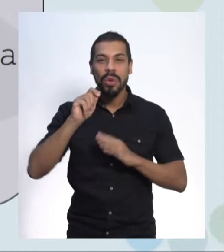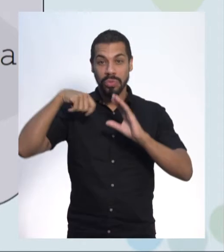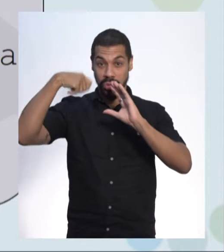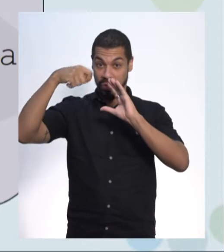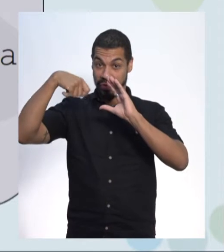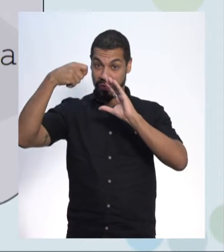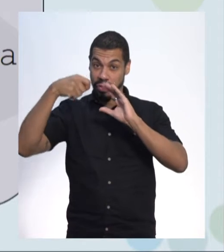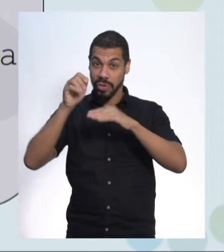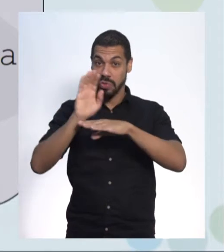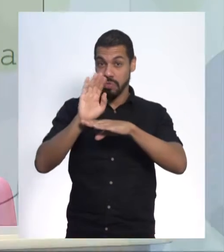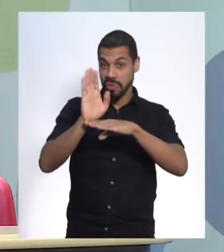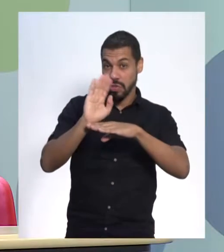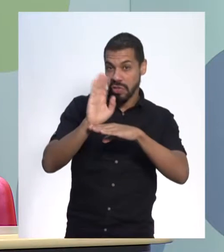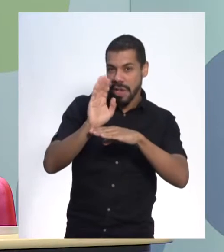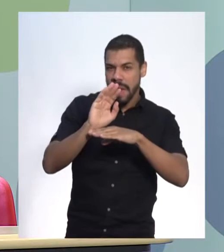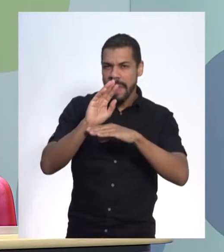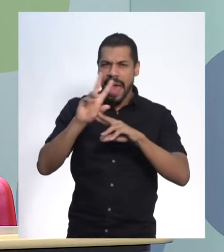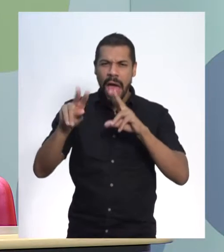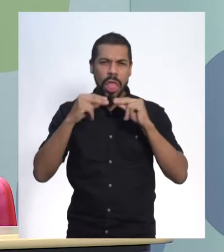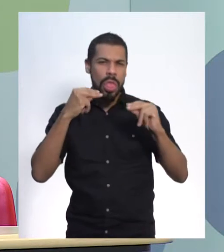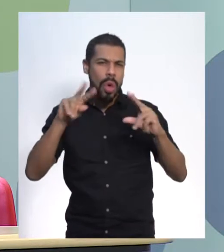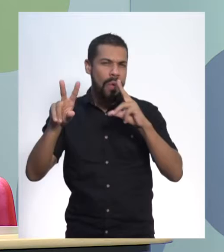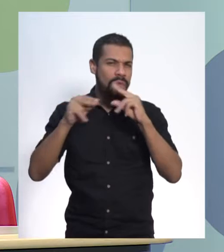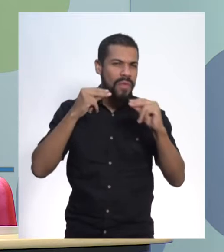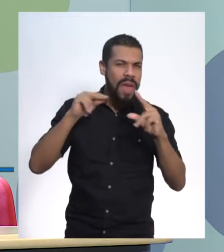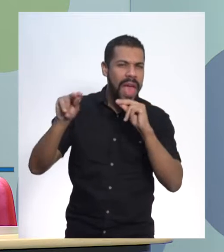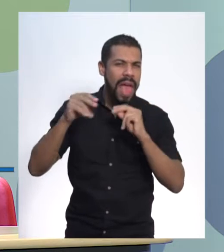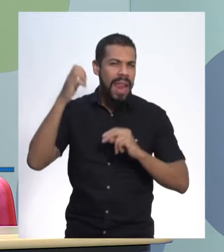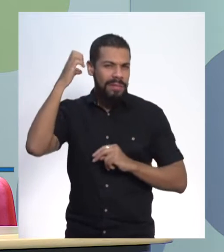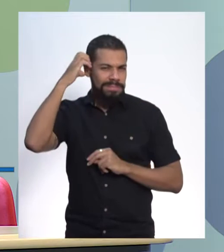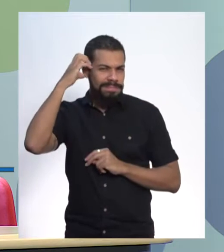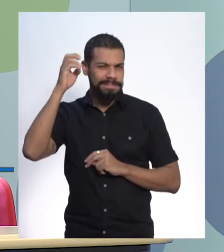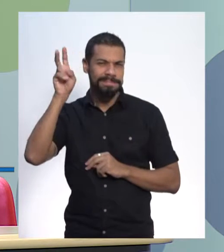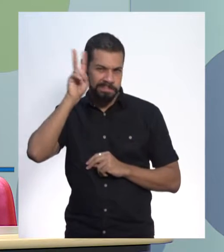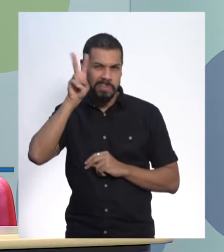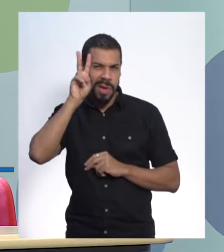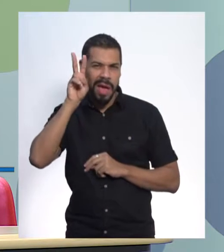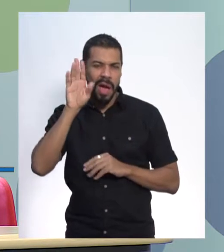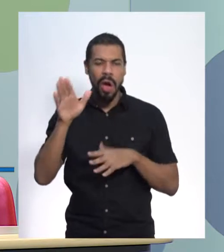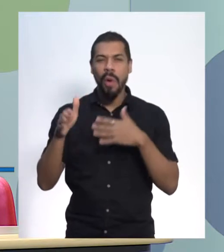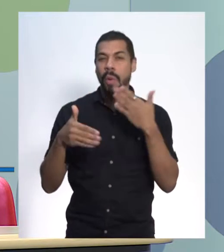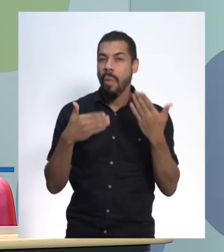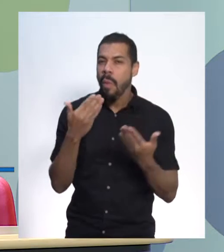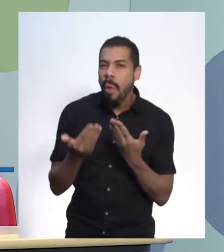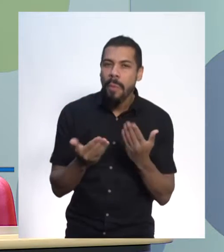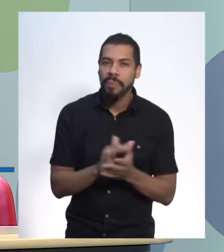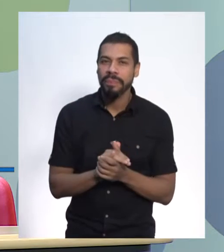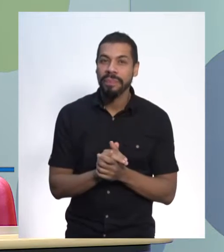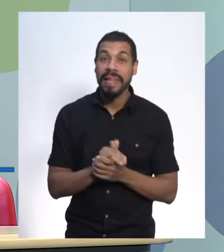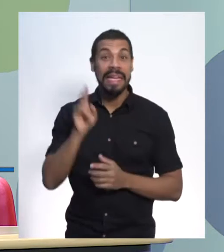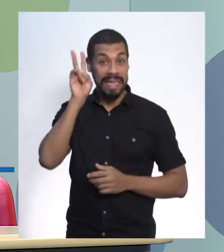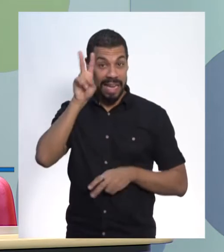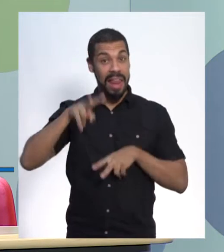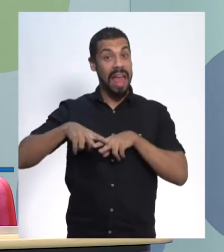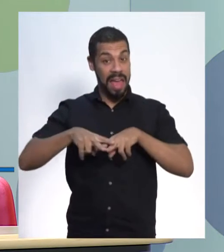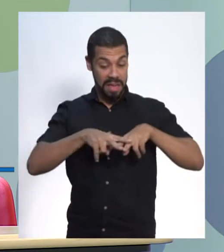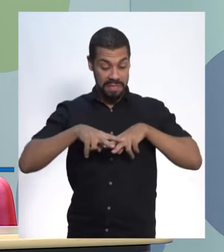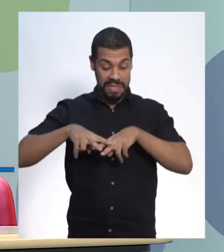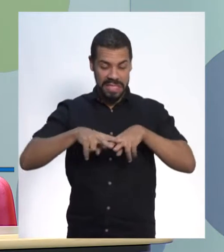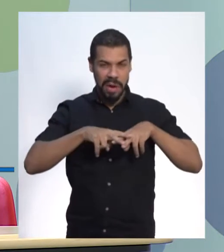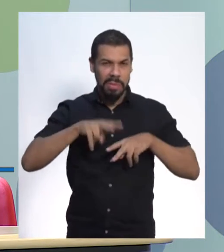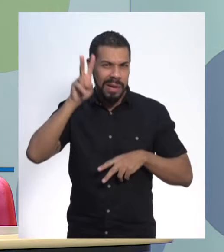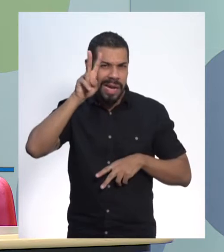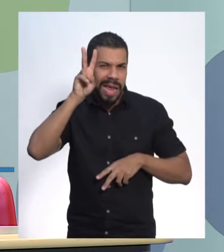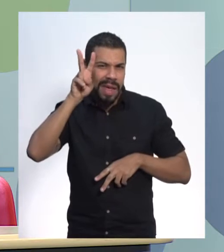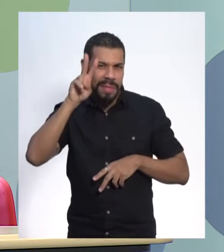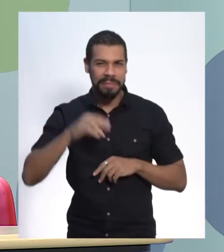entre o cinema e a radionovela, qual é a semelhança, né? O que a gente tem em comum. A gente vai avançar. Vamos recapitular o que a gente viu na aula anterior? Então,